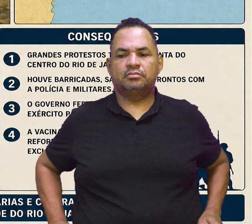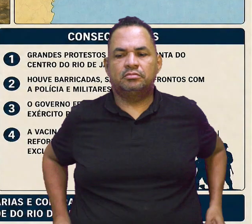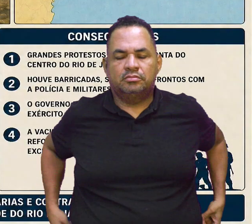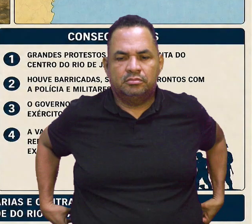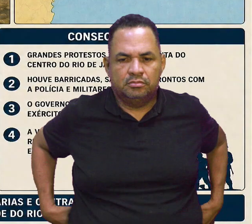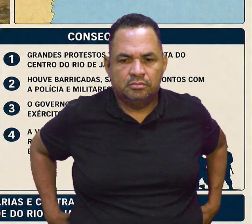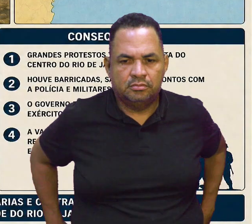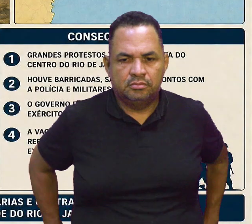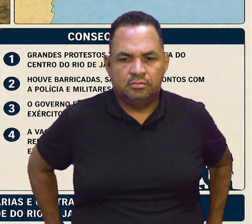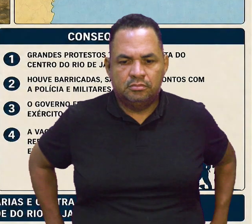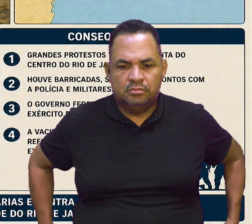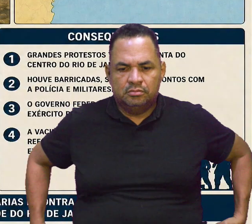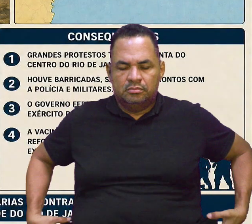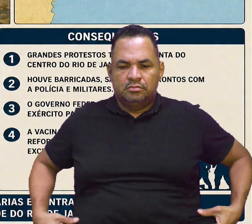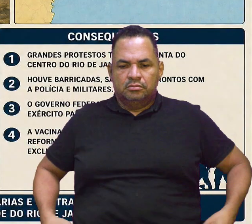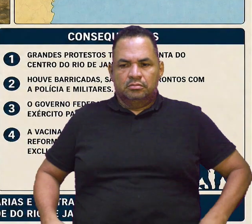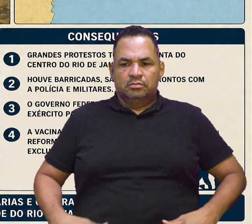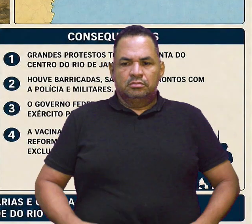Bom,